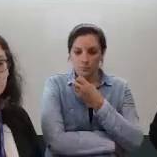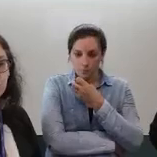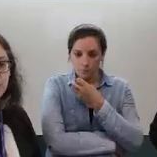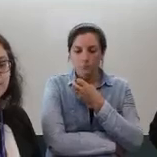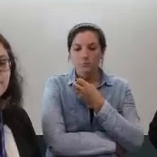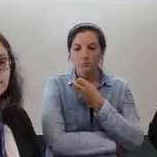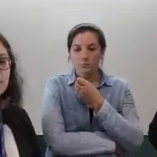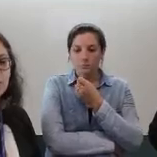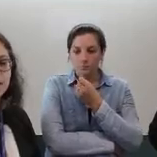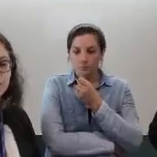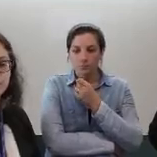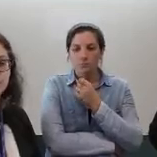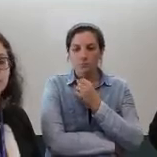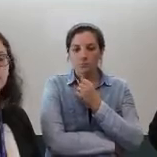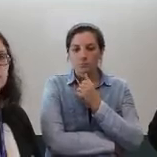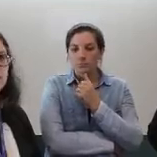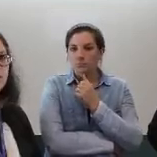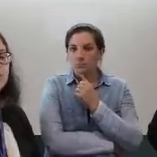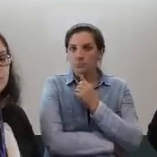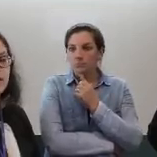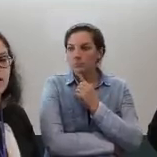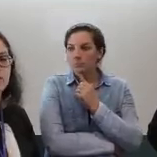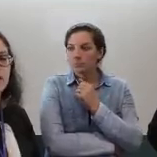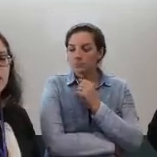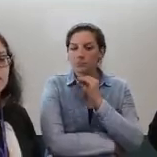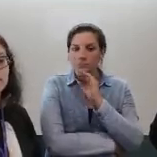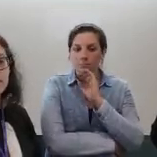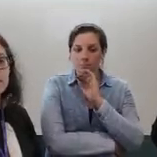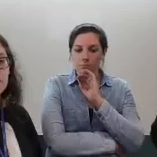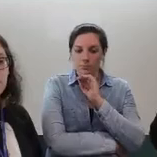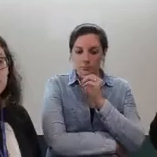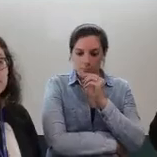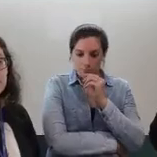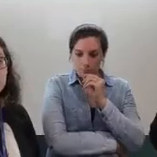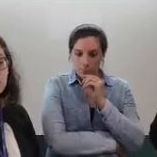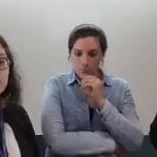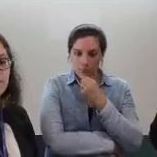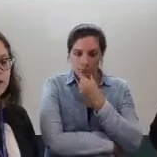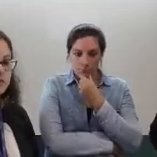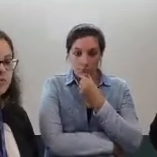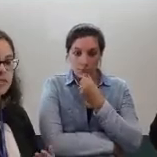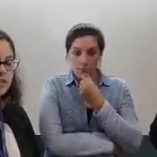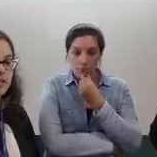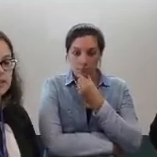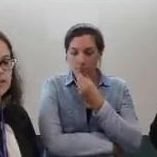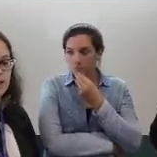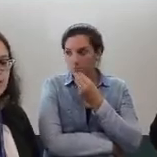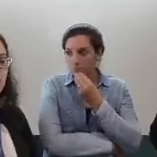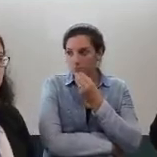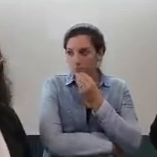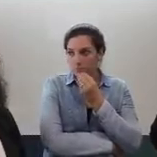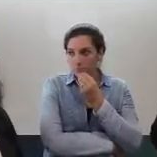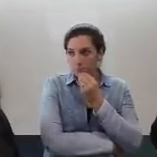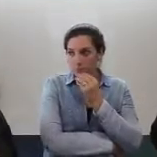a editora e o ano em que esse livro foi publicado. Você também pode acrescentar o número de páginas, se você achar